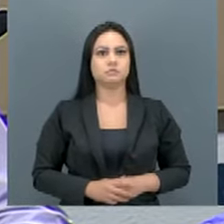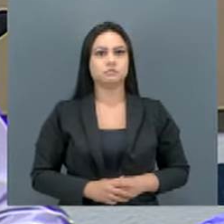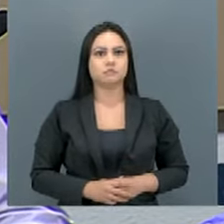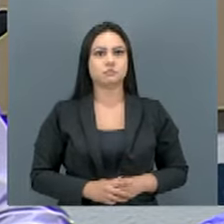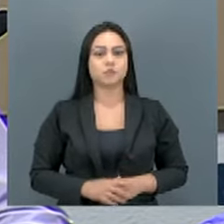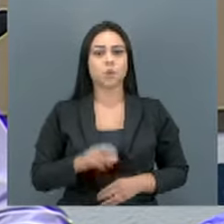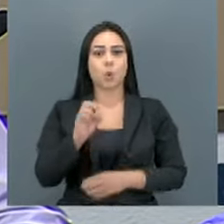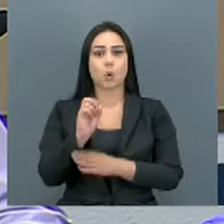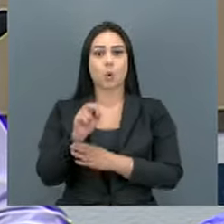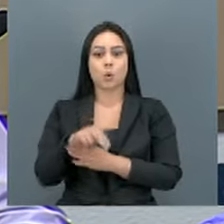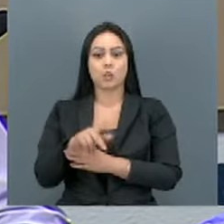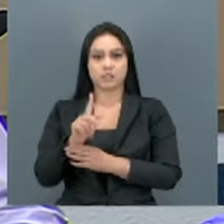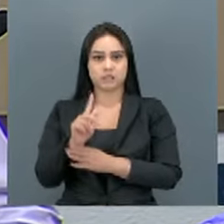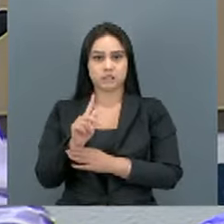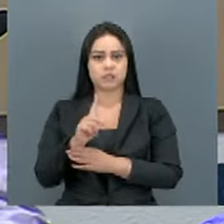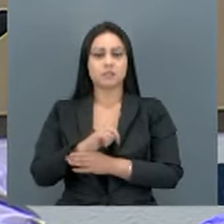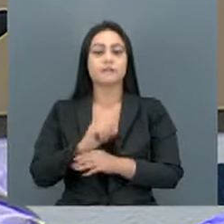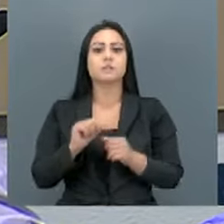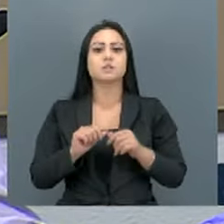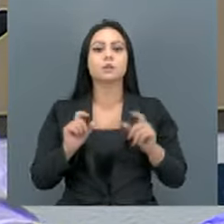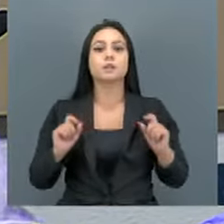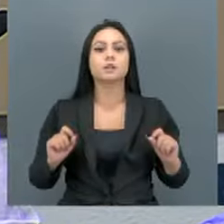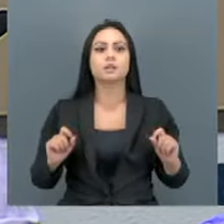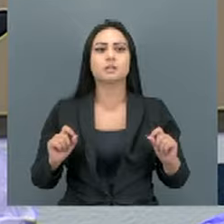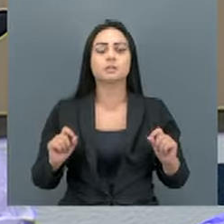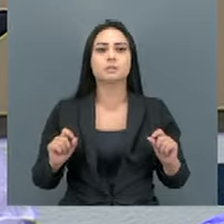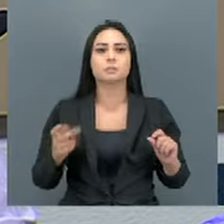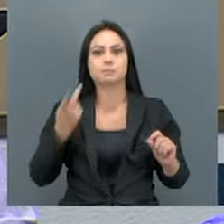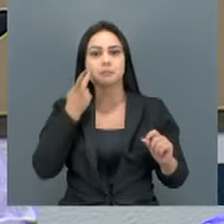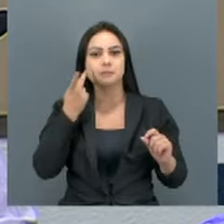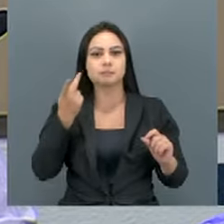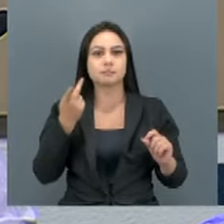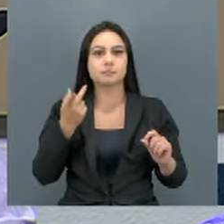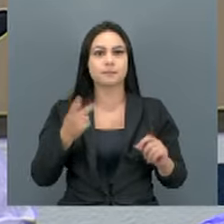A ONG tem que fazer para com a...